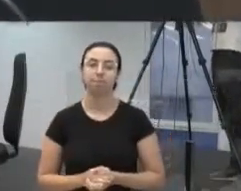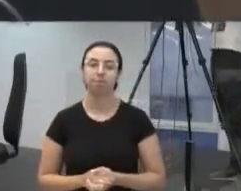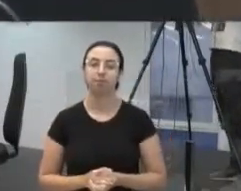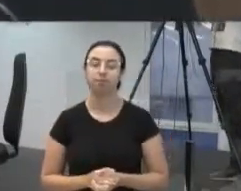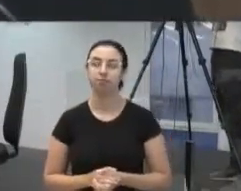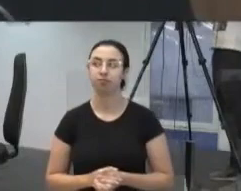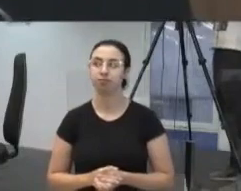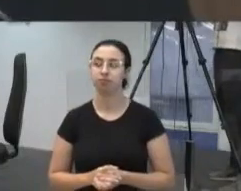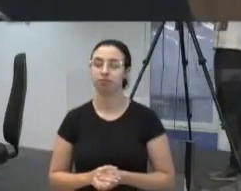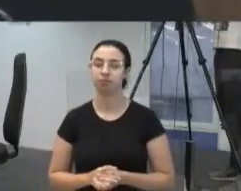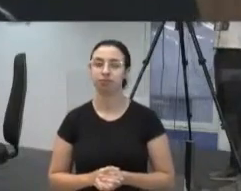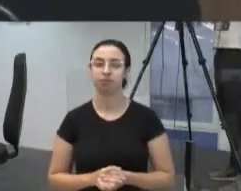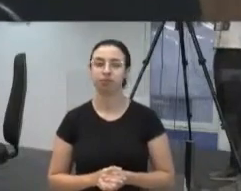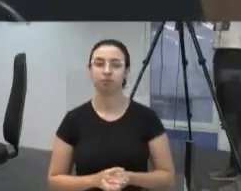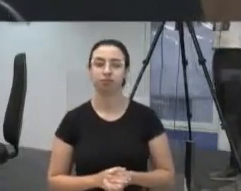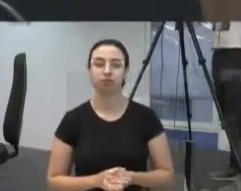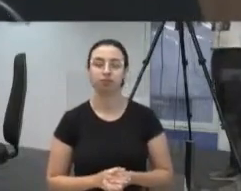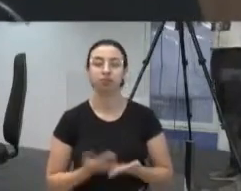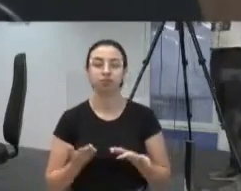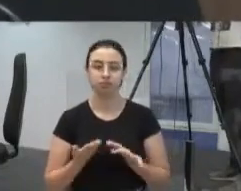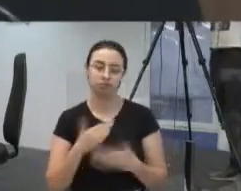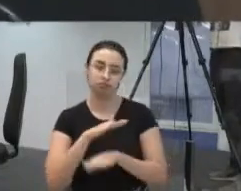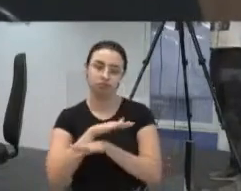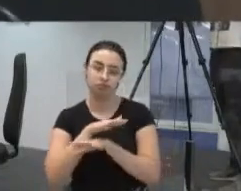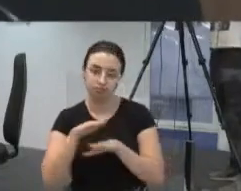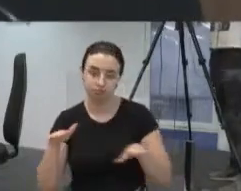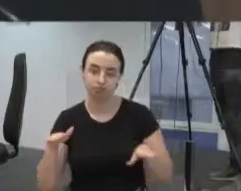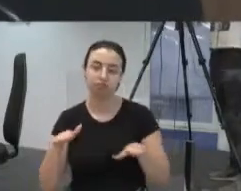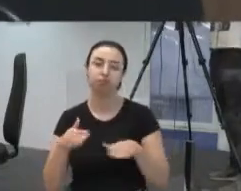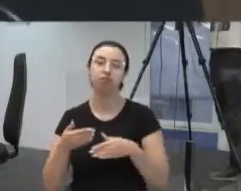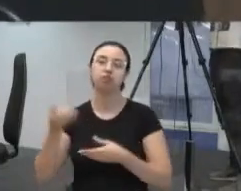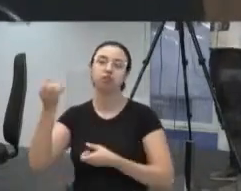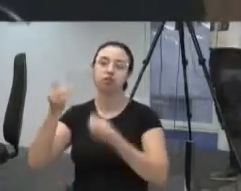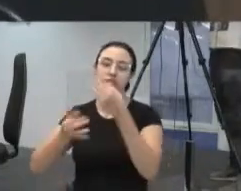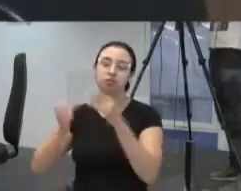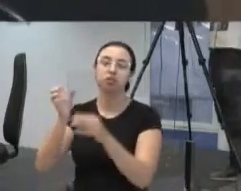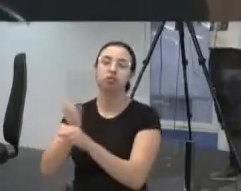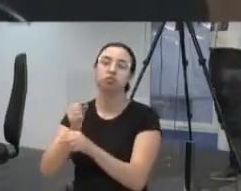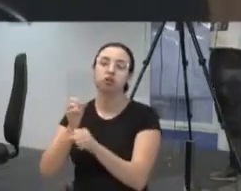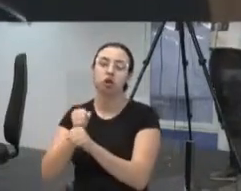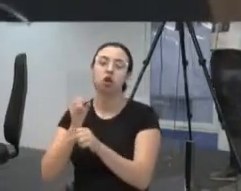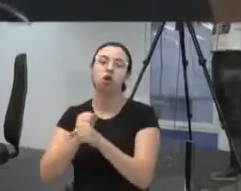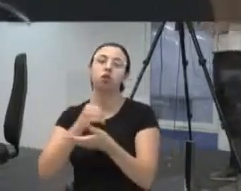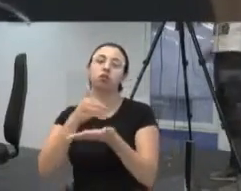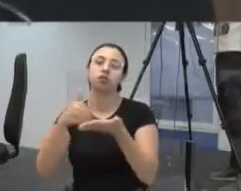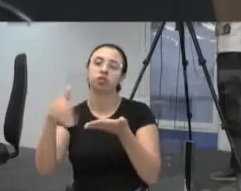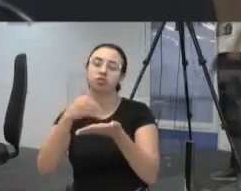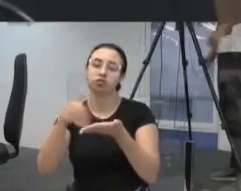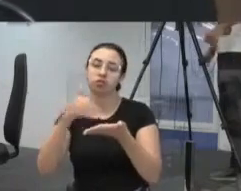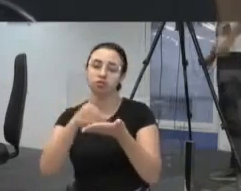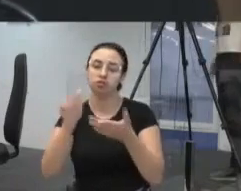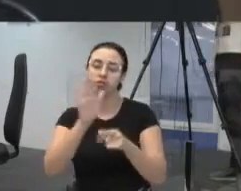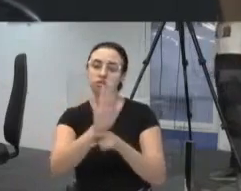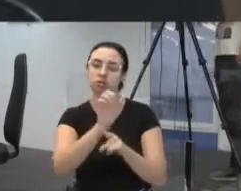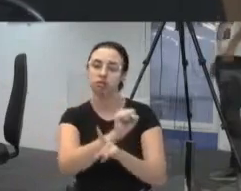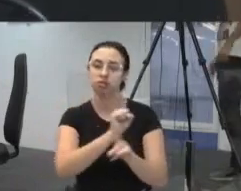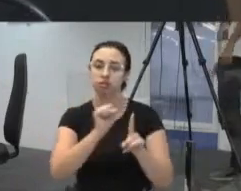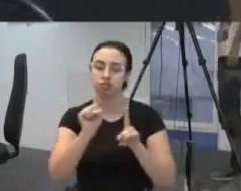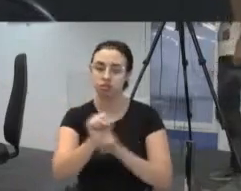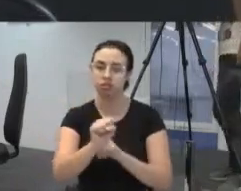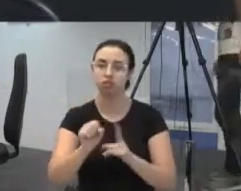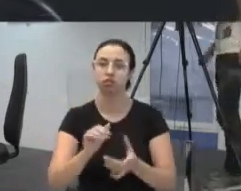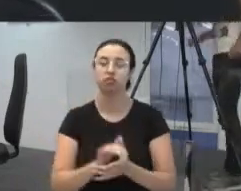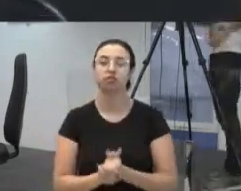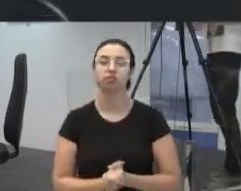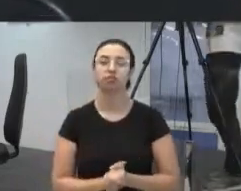e, dado por encerrado, essa prestação de conta que você nos trouxe aqui